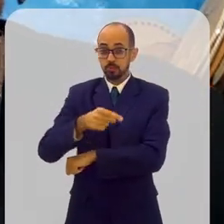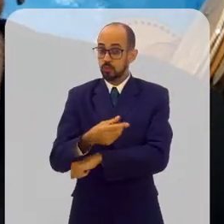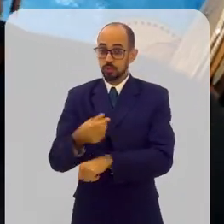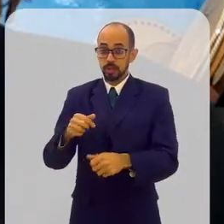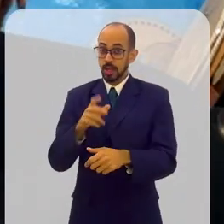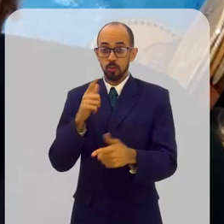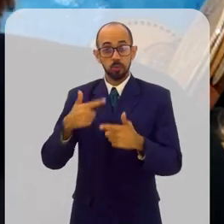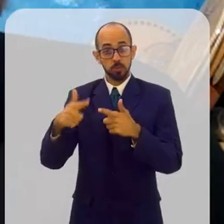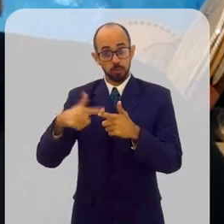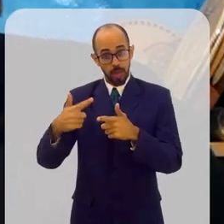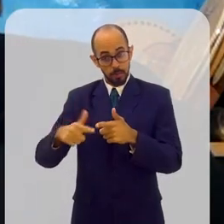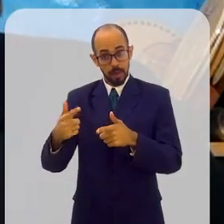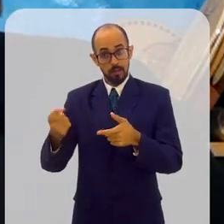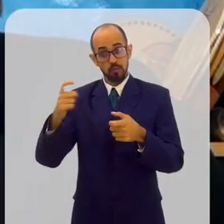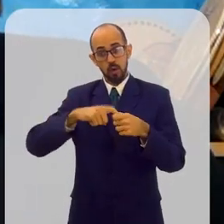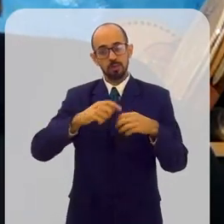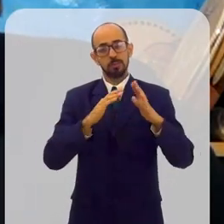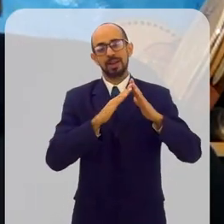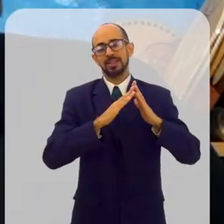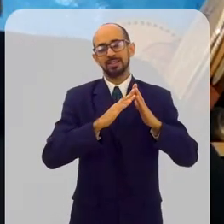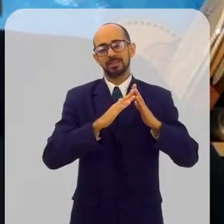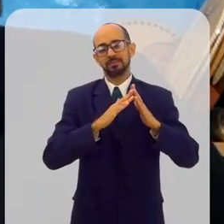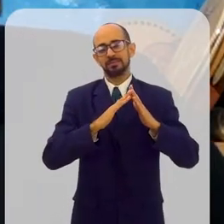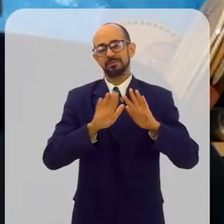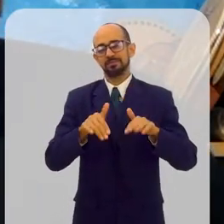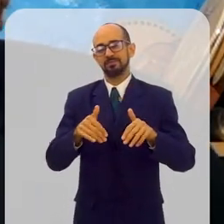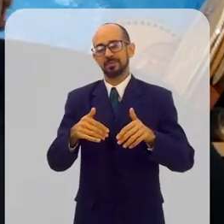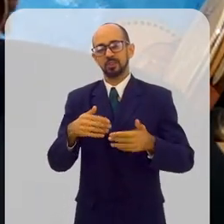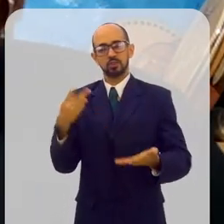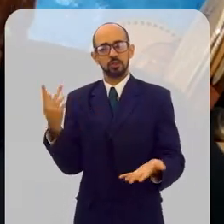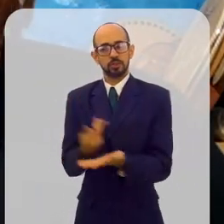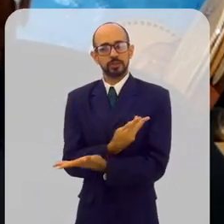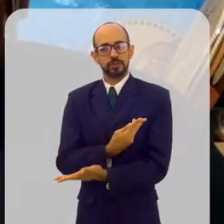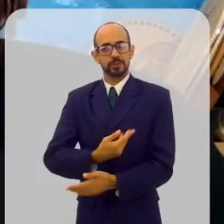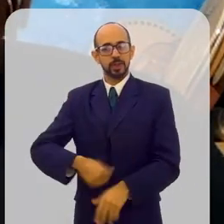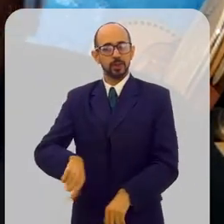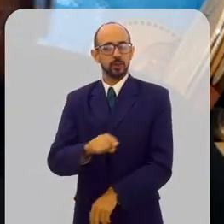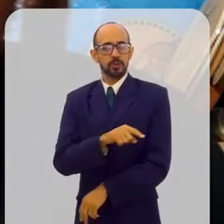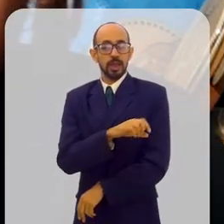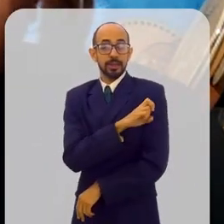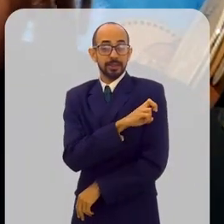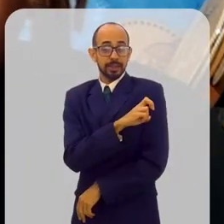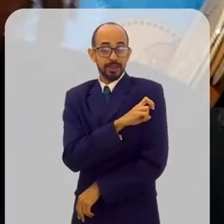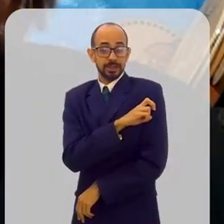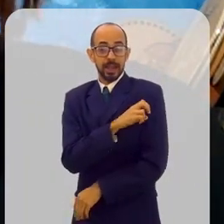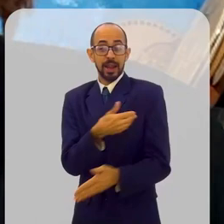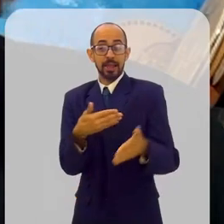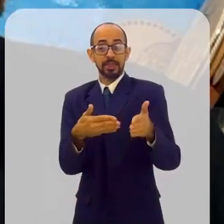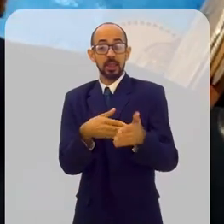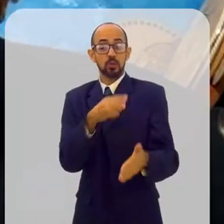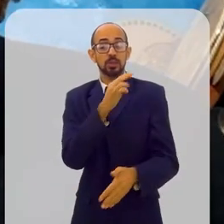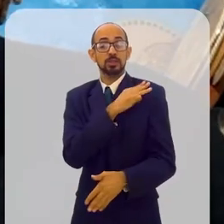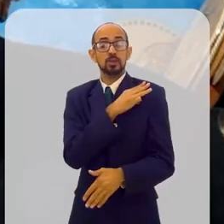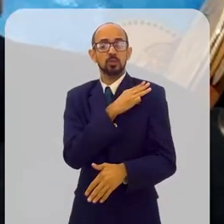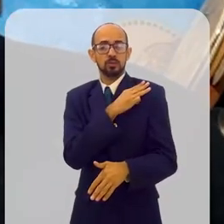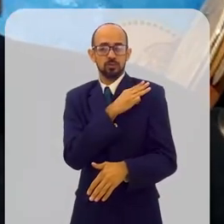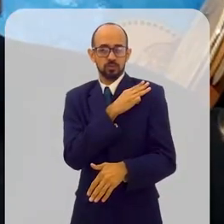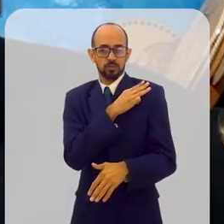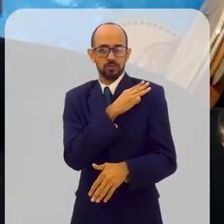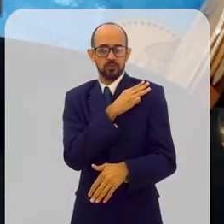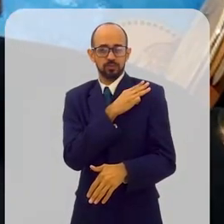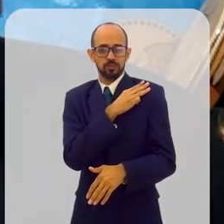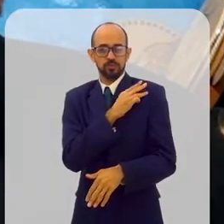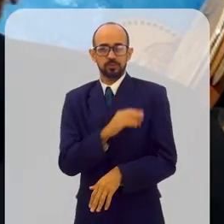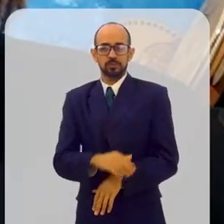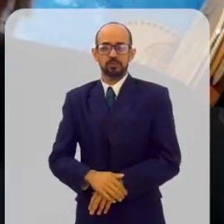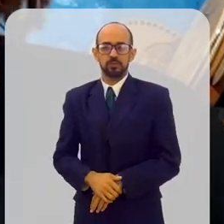mesmo, lugar que está em conflito, e vai embora, né? E isso foi praticamente meu ensino fundamental, da quinta série até o